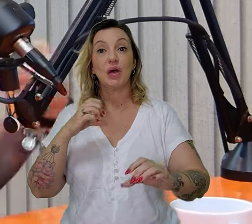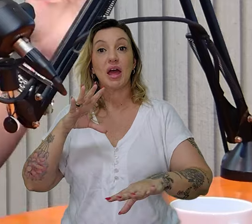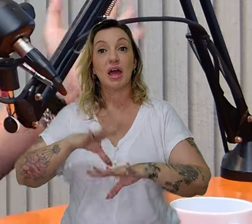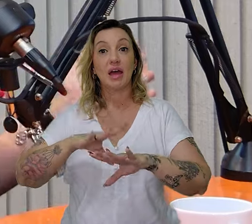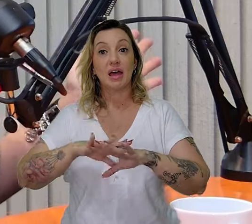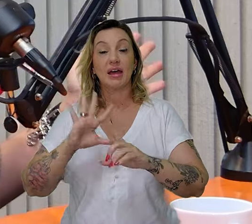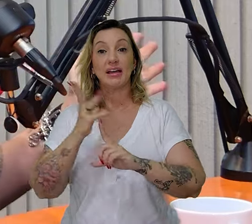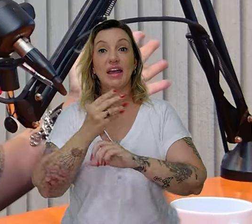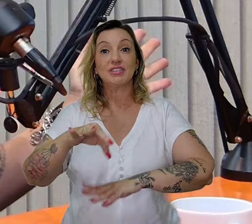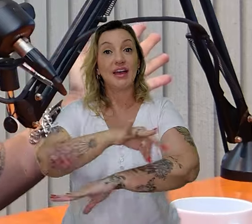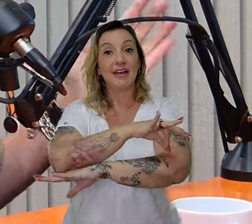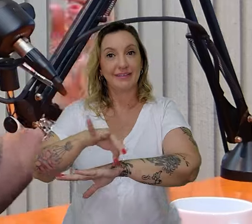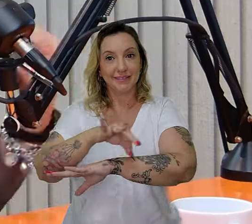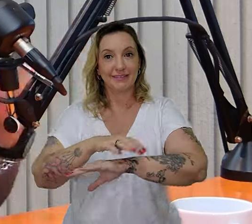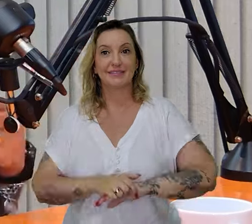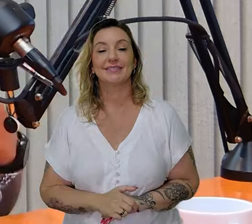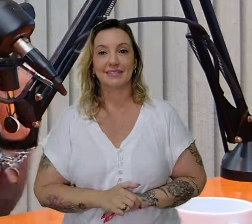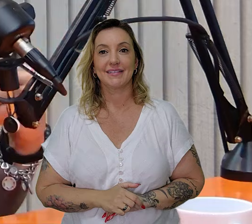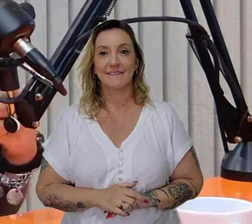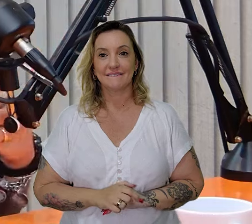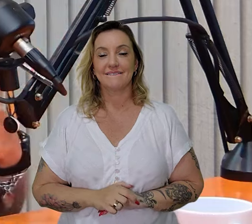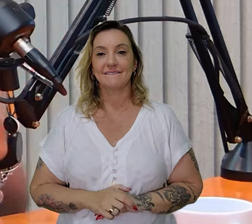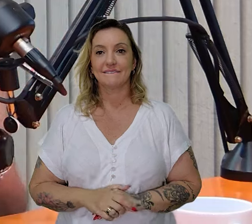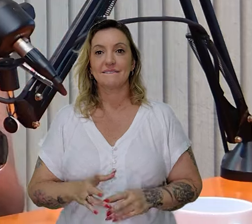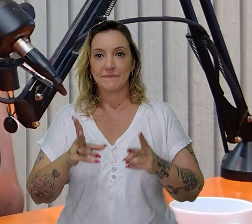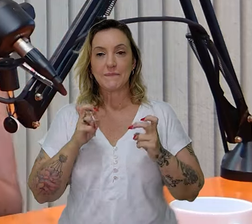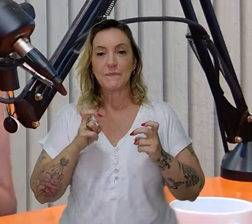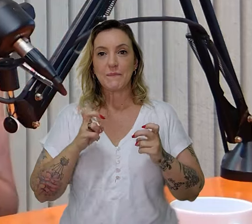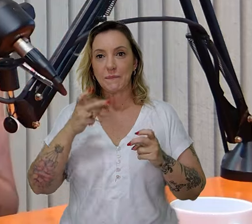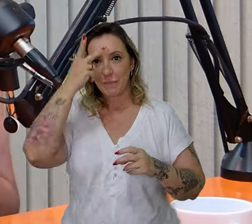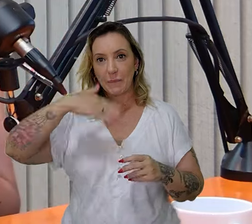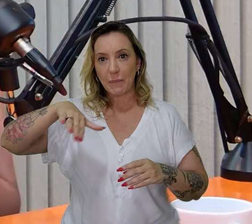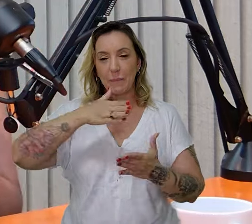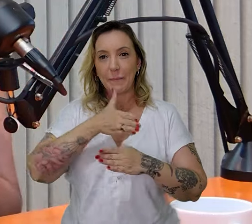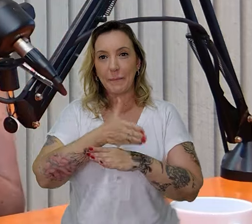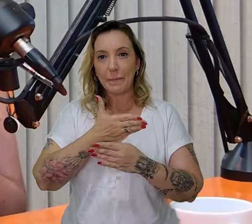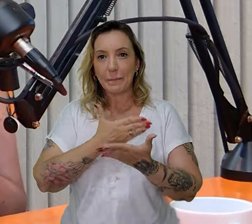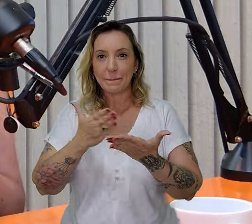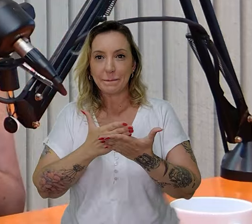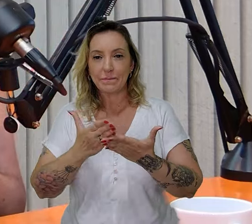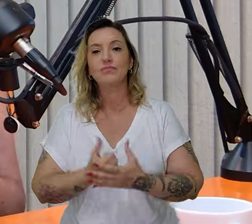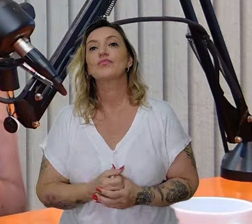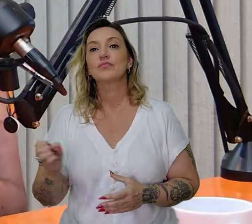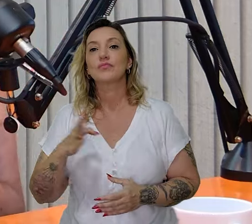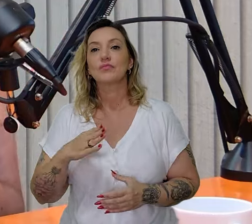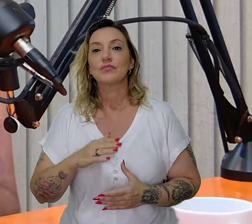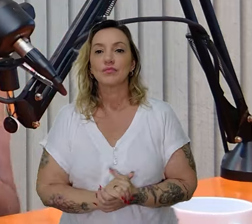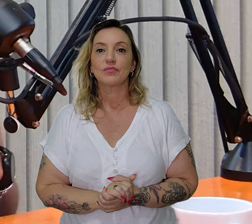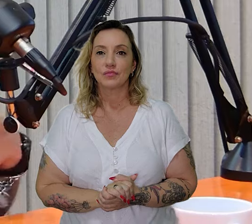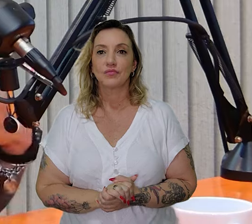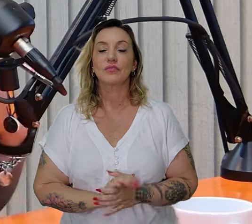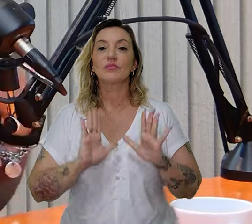criativo é o arquiteto uhum e Mas eu vejo assim o o a galerinha que tá vindo agora nesse nesse novo ensino